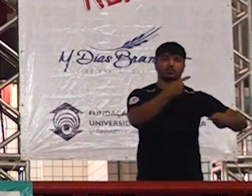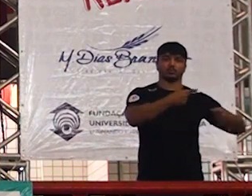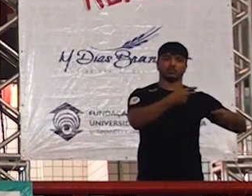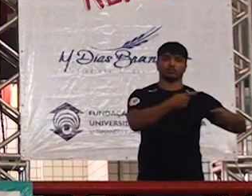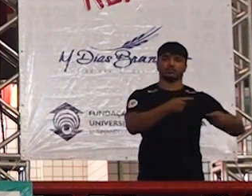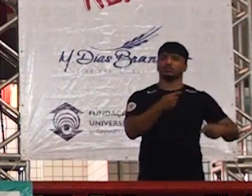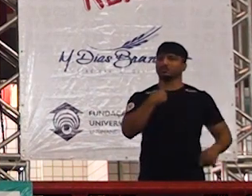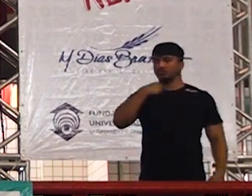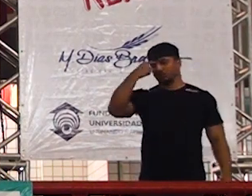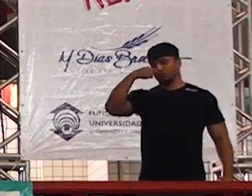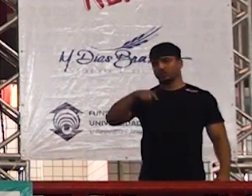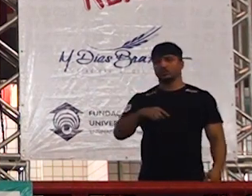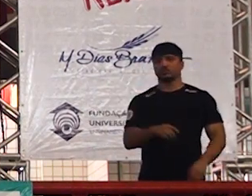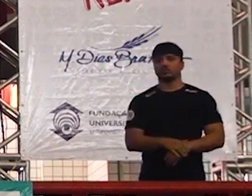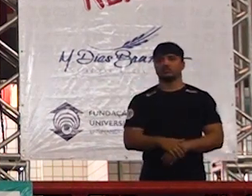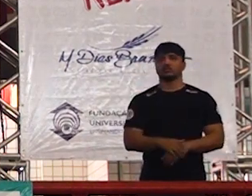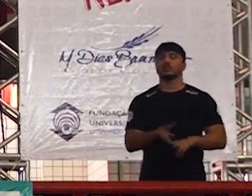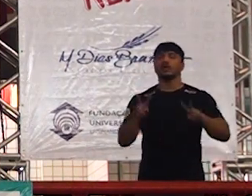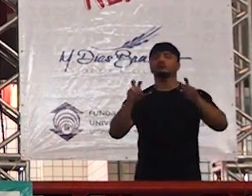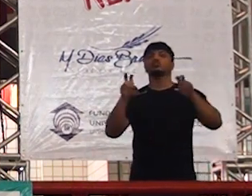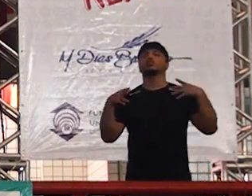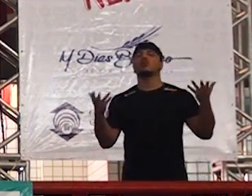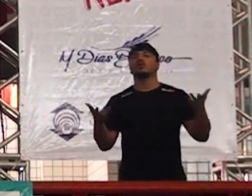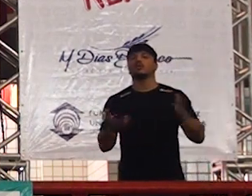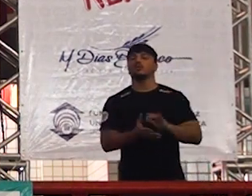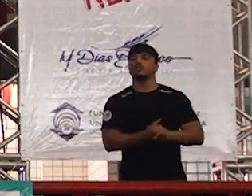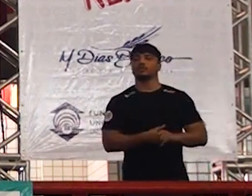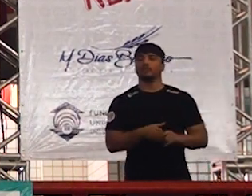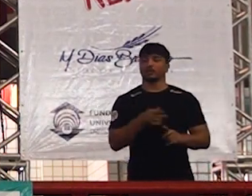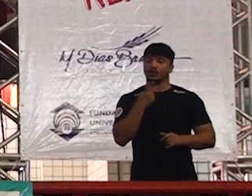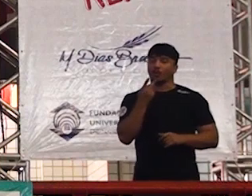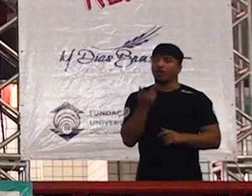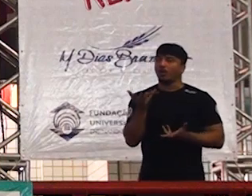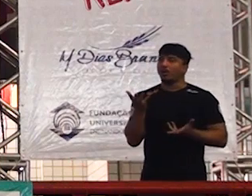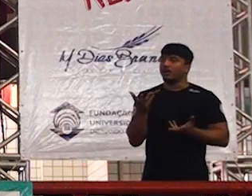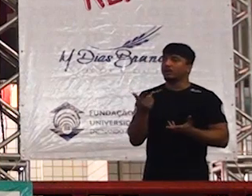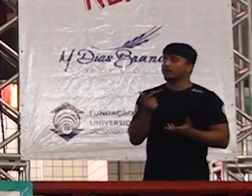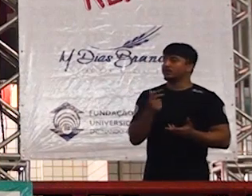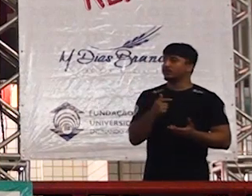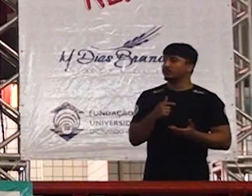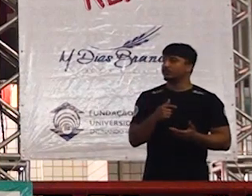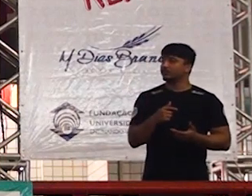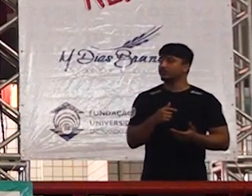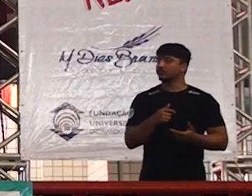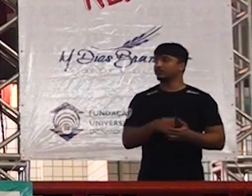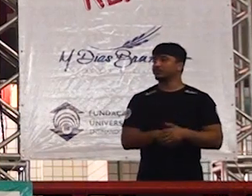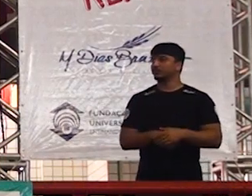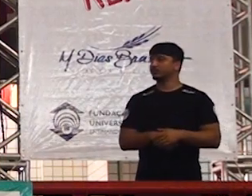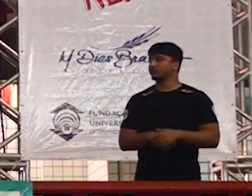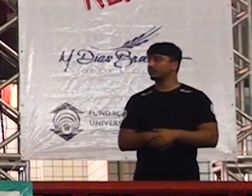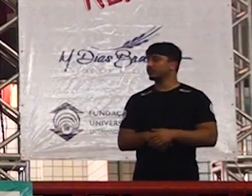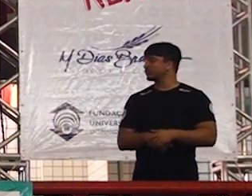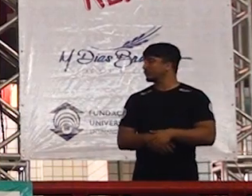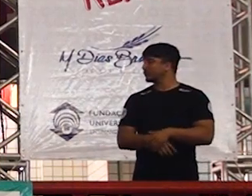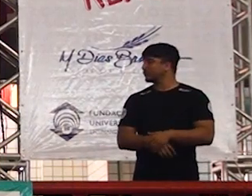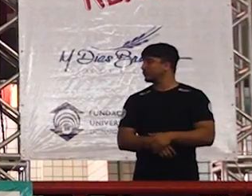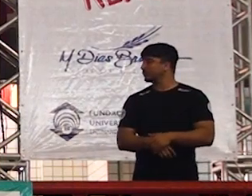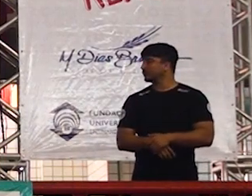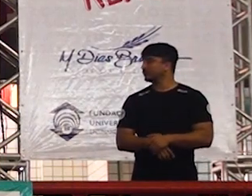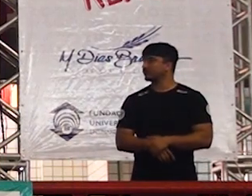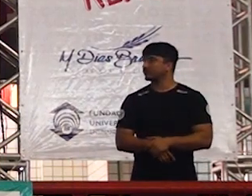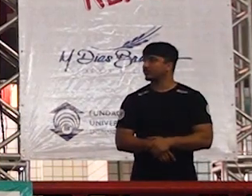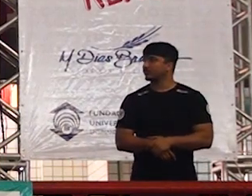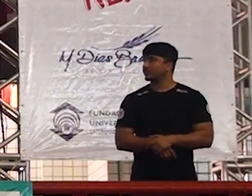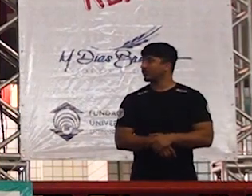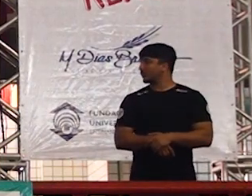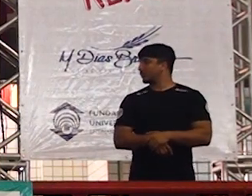Aí eu perguntei para ela: e o que é que caiu? Aí ela respondeu: peraí, o despertador aqui tocando, meu tempo já está